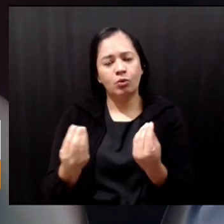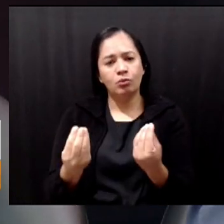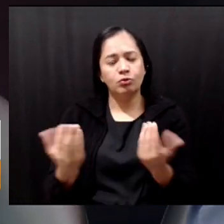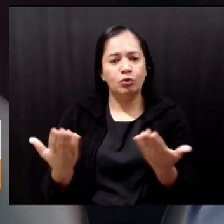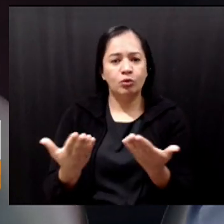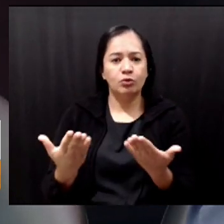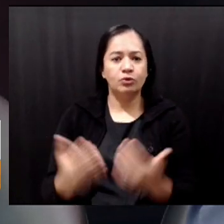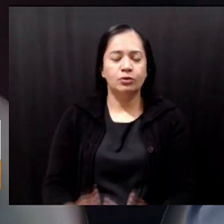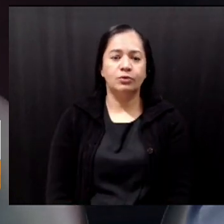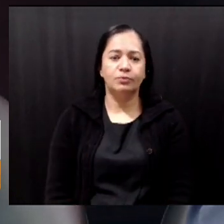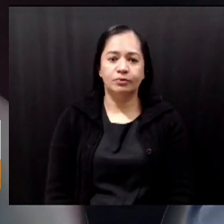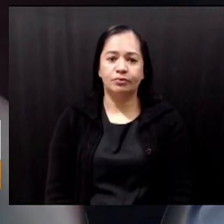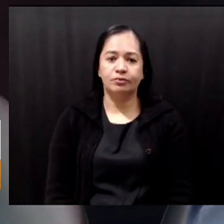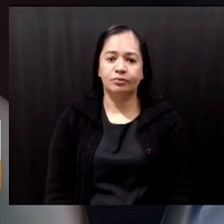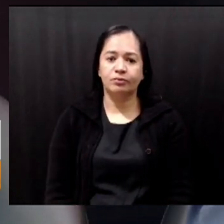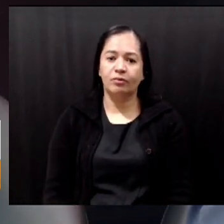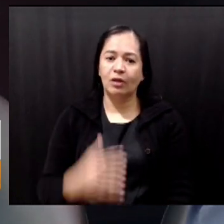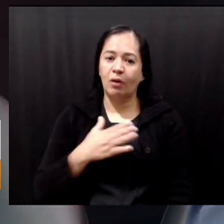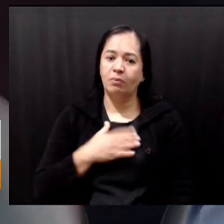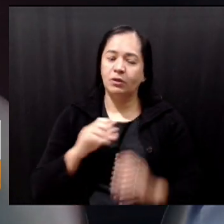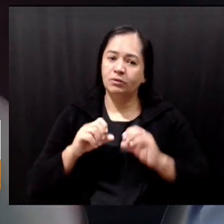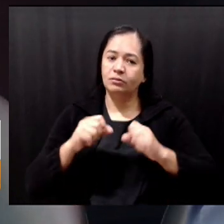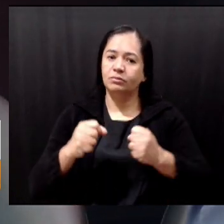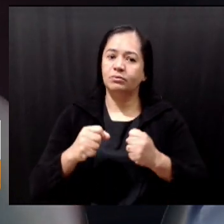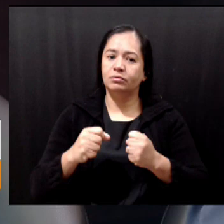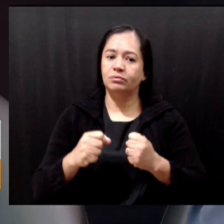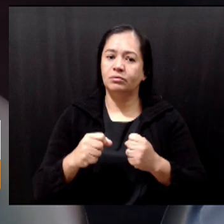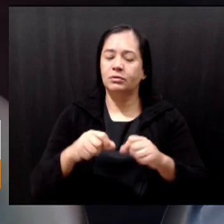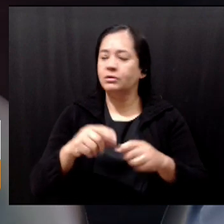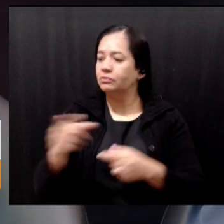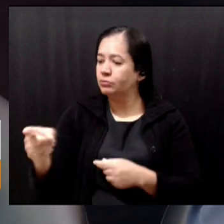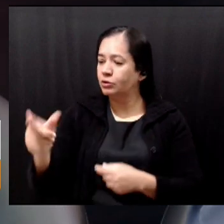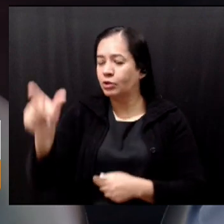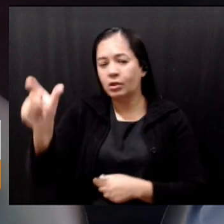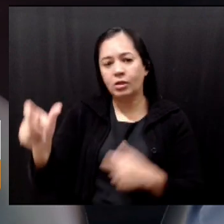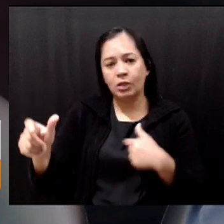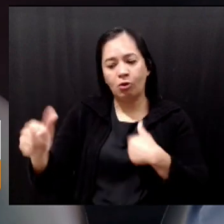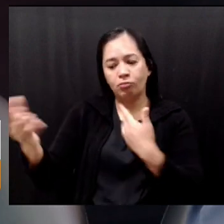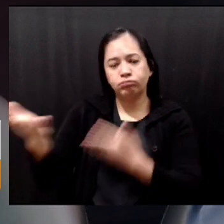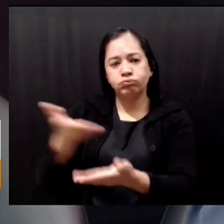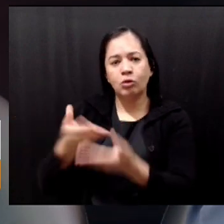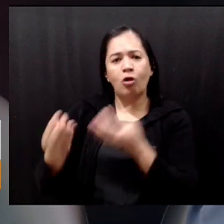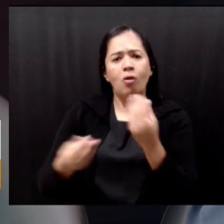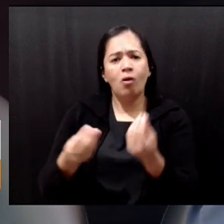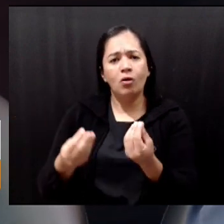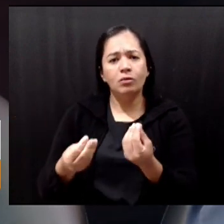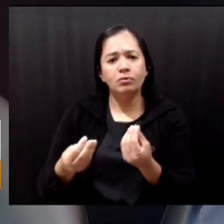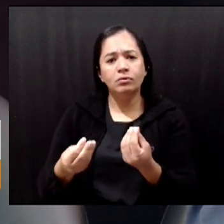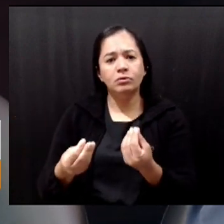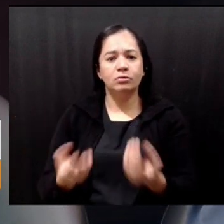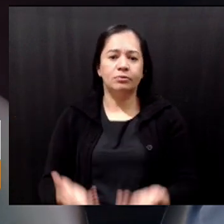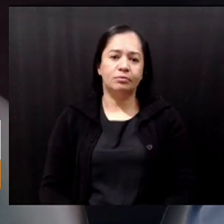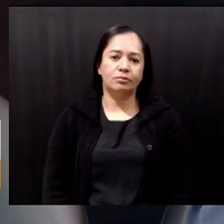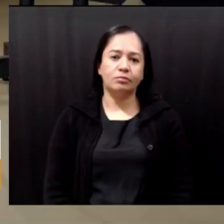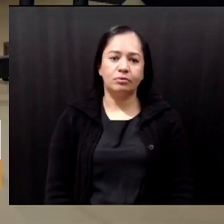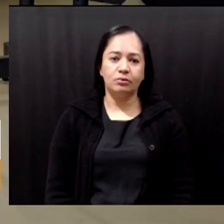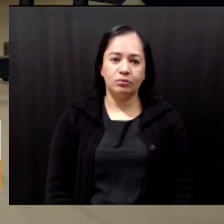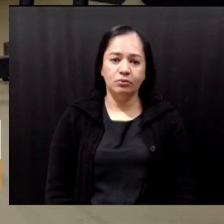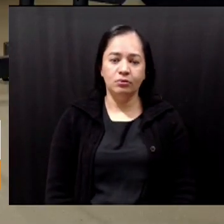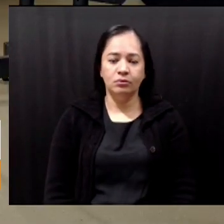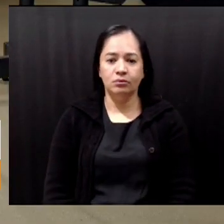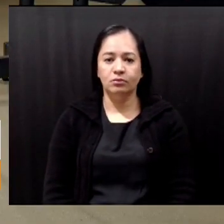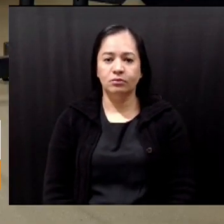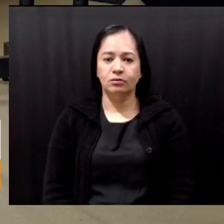O meu engajamento com o próximo e o do próximo comigo também", né, porque é uma via de mão dupla nesse sentido. Muito bem. Agora tem